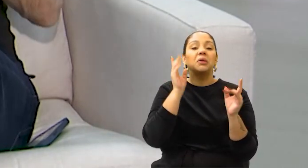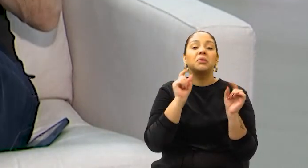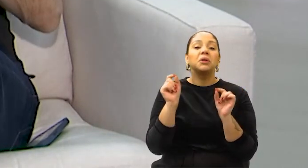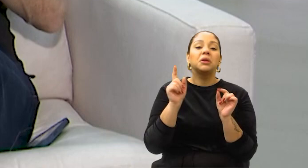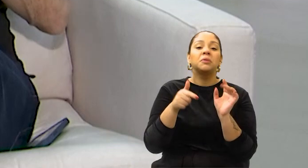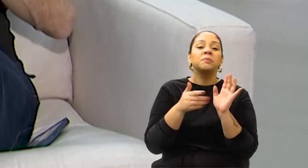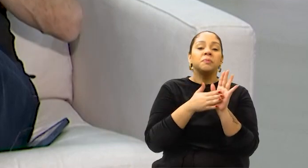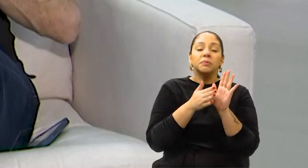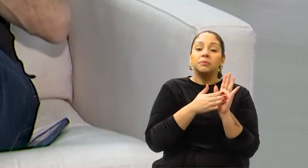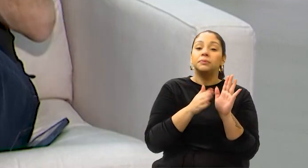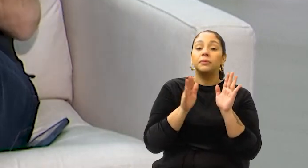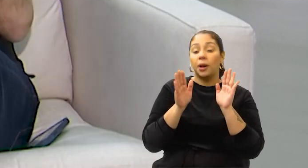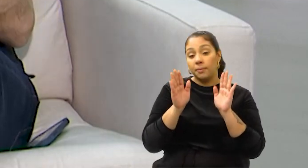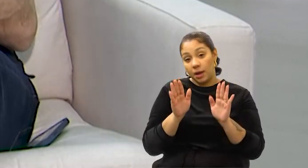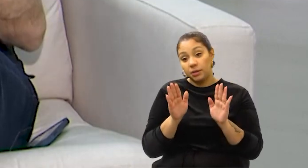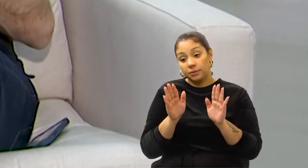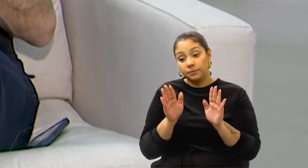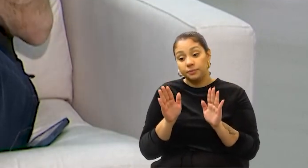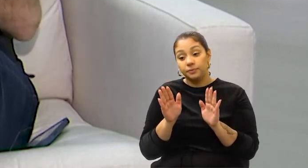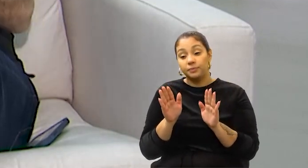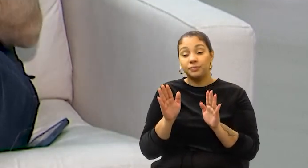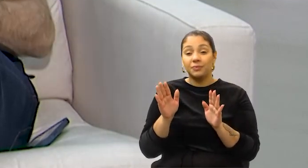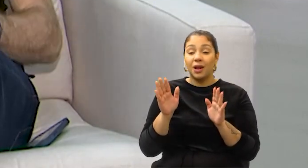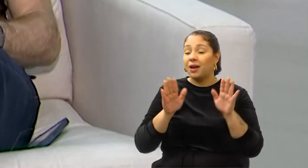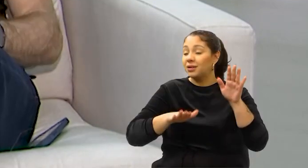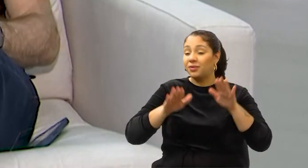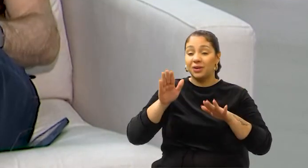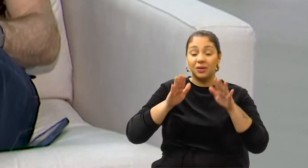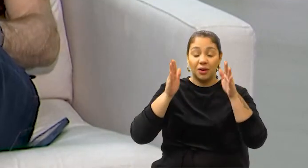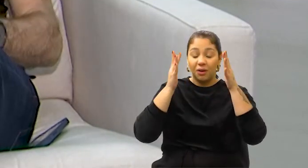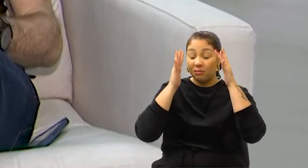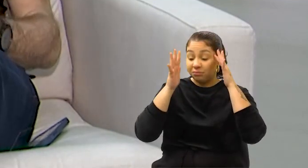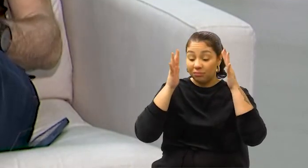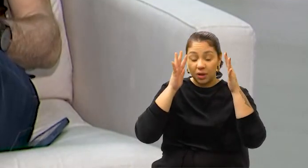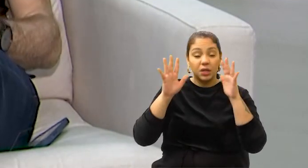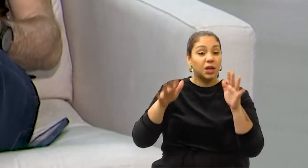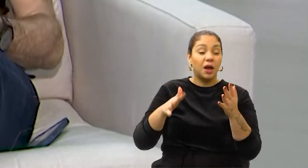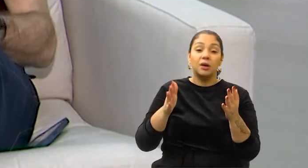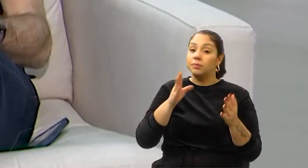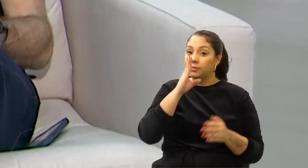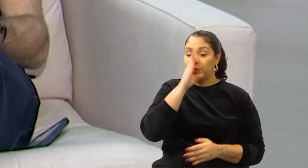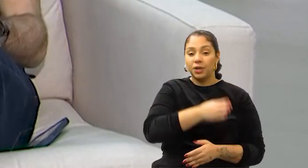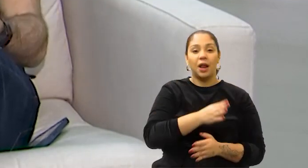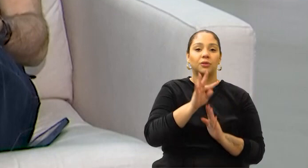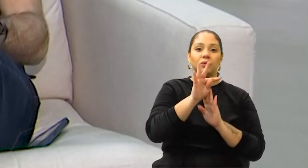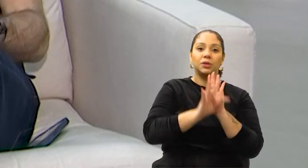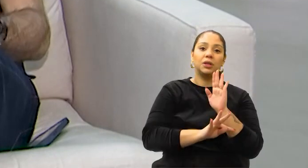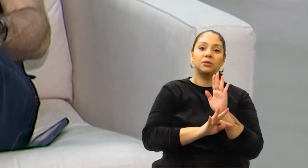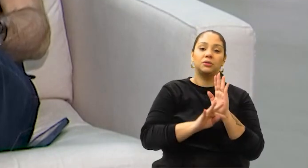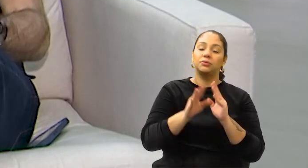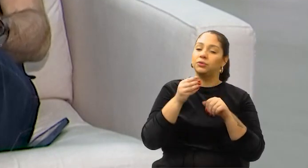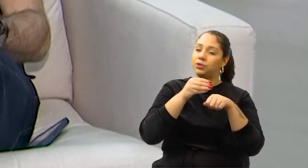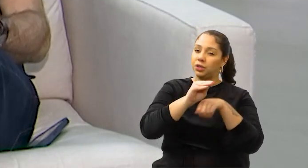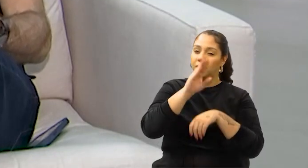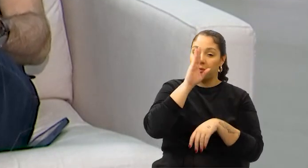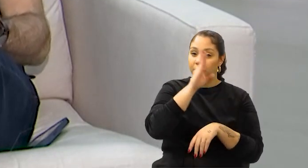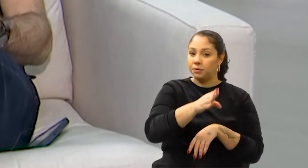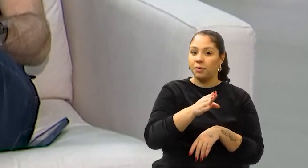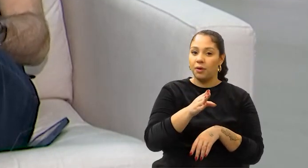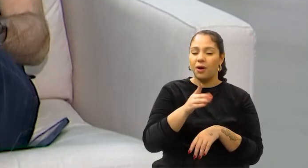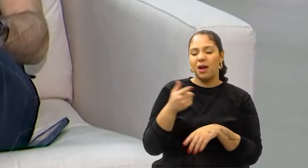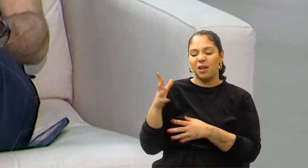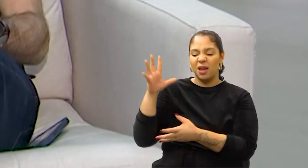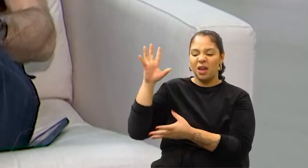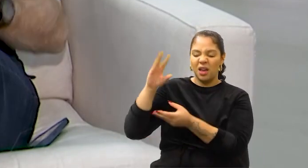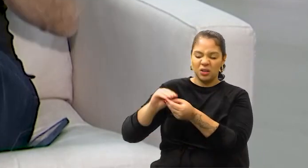para poder entender o que que eles estão propondo E aí delicisse com o texto que tá na sua mão né Essa é